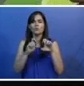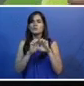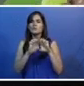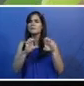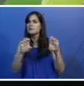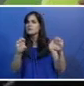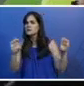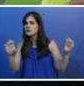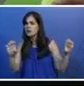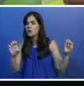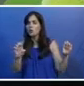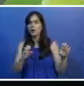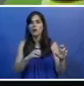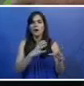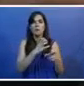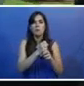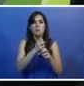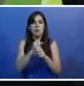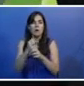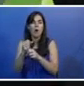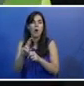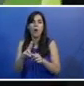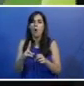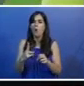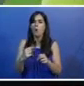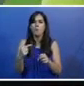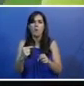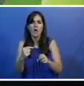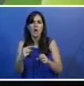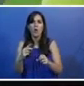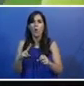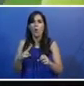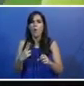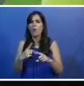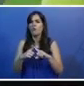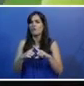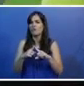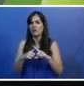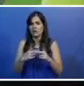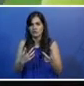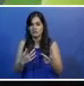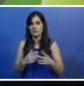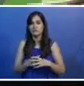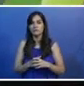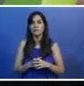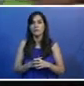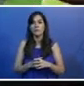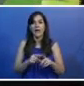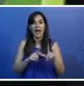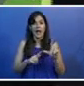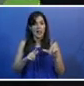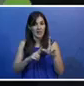outra, ok? As letras de uma expressão são chamadas variáveis. Por quê?